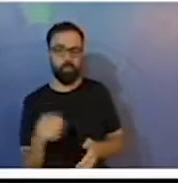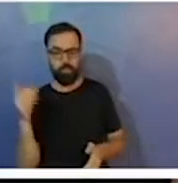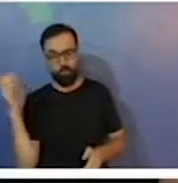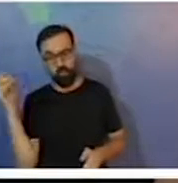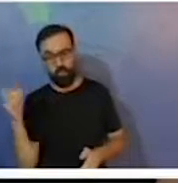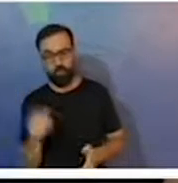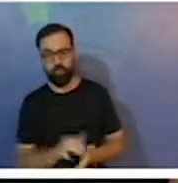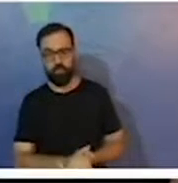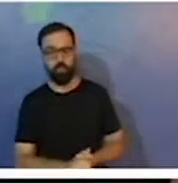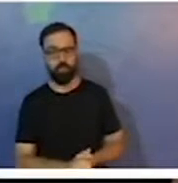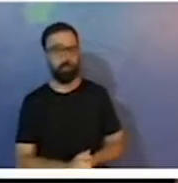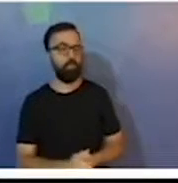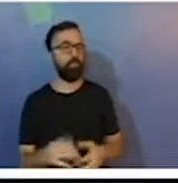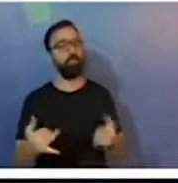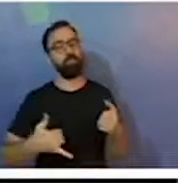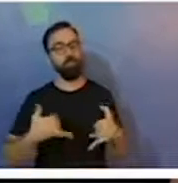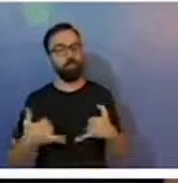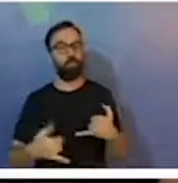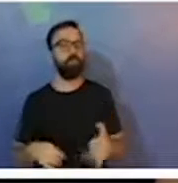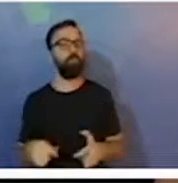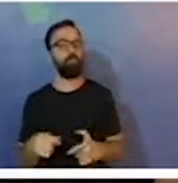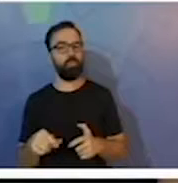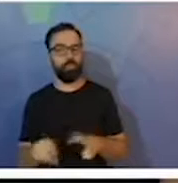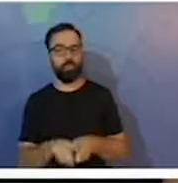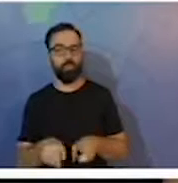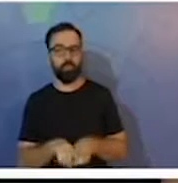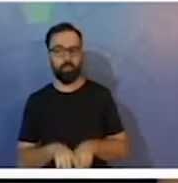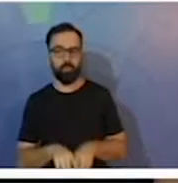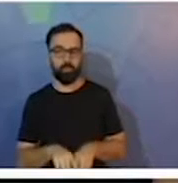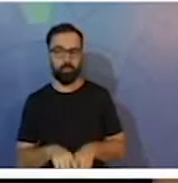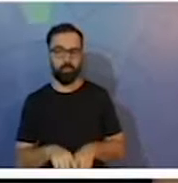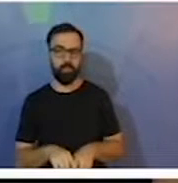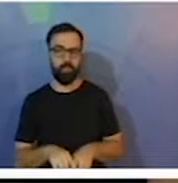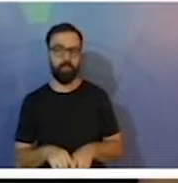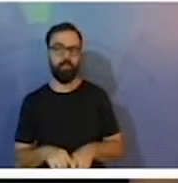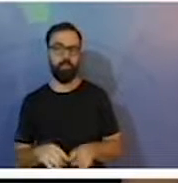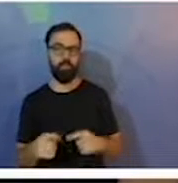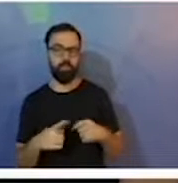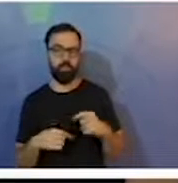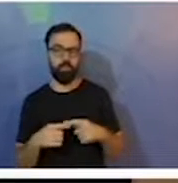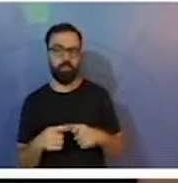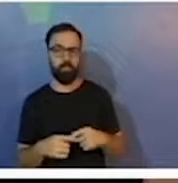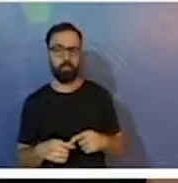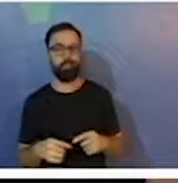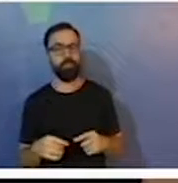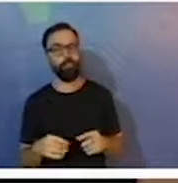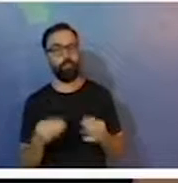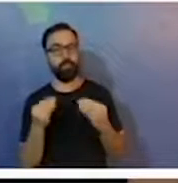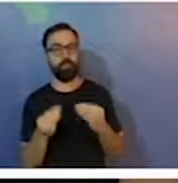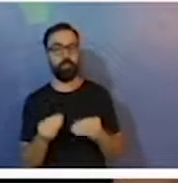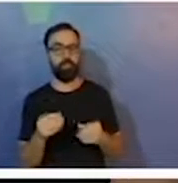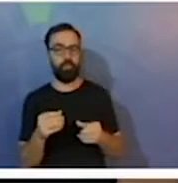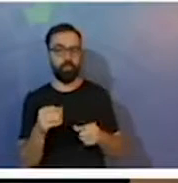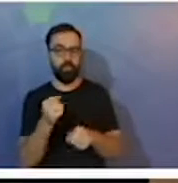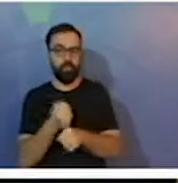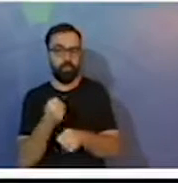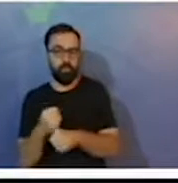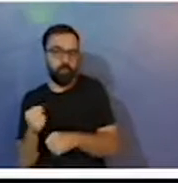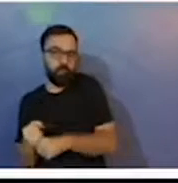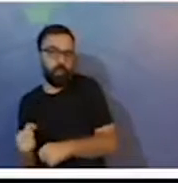produtos eletrônicos de brinquedos e de outros produtos sobre como montá-lo ou usá-lo